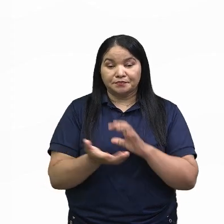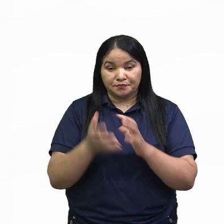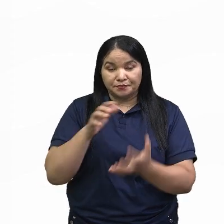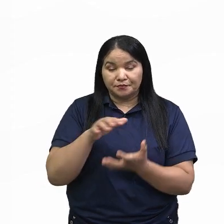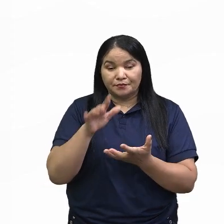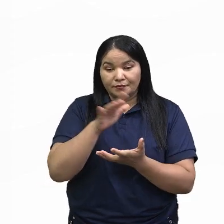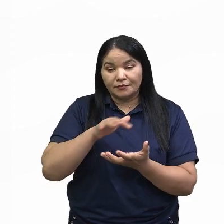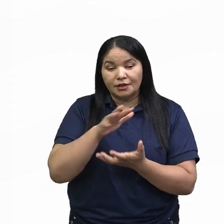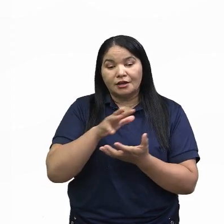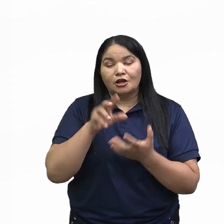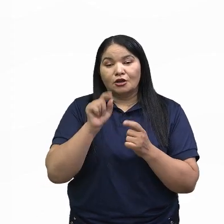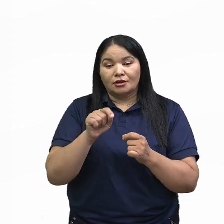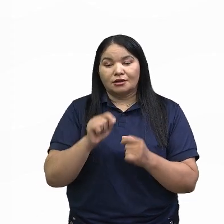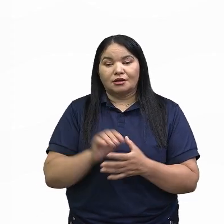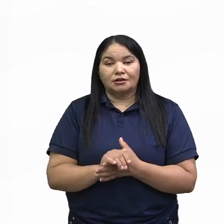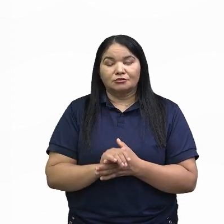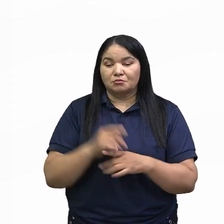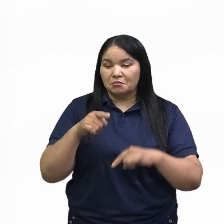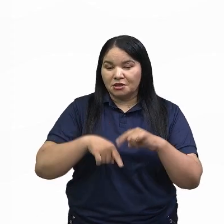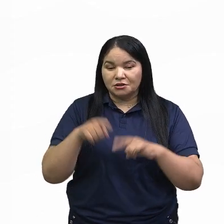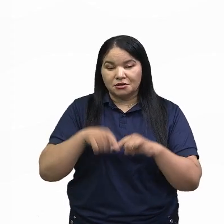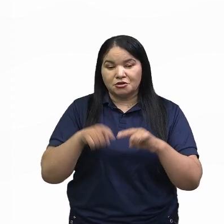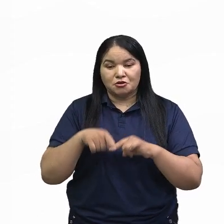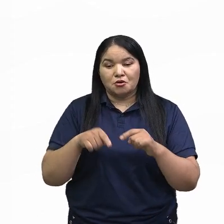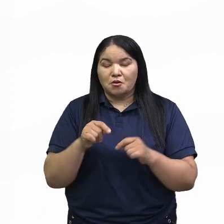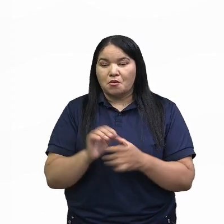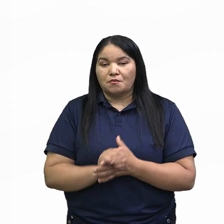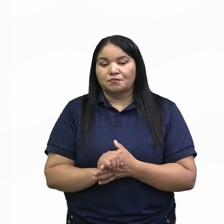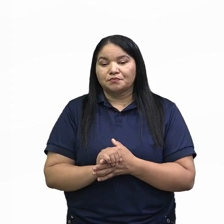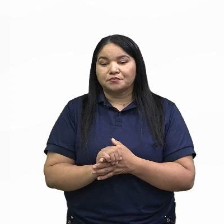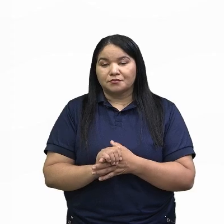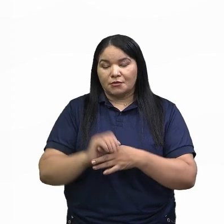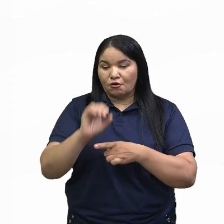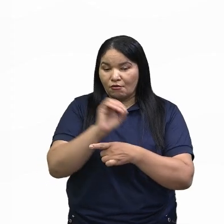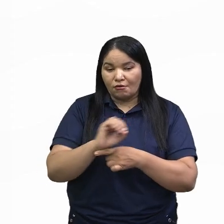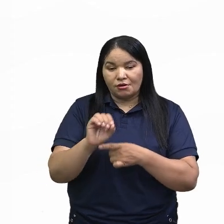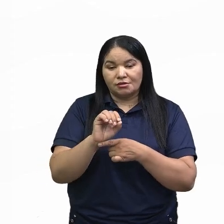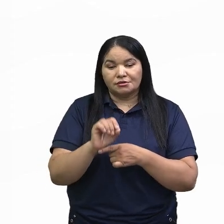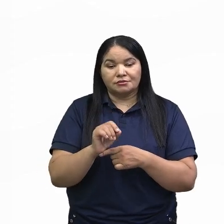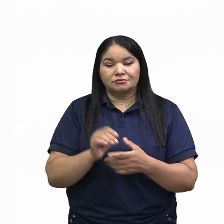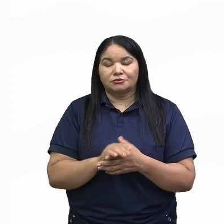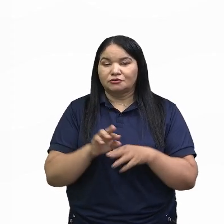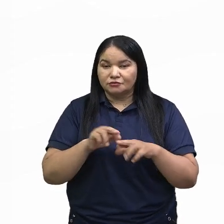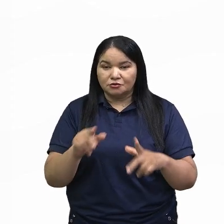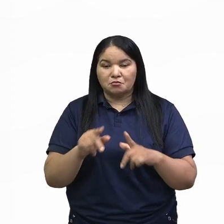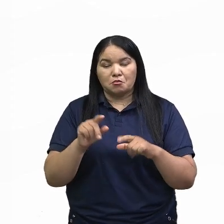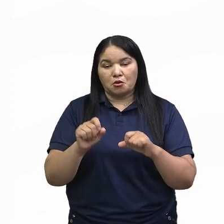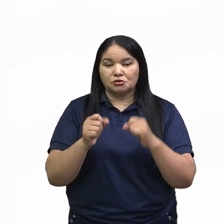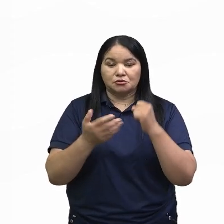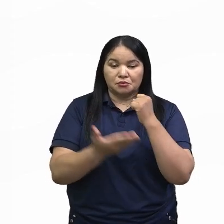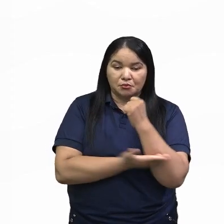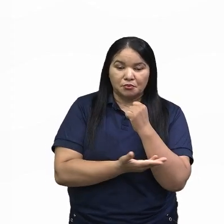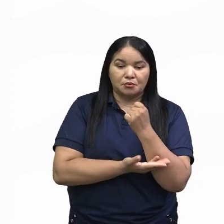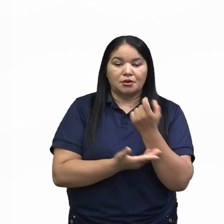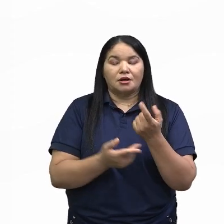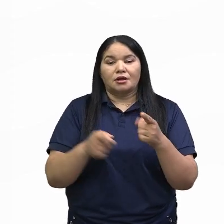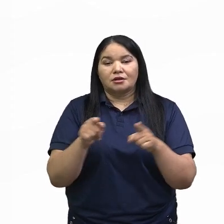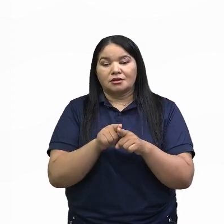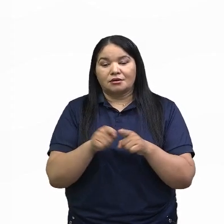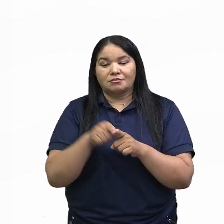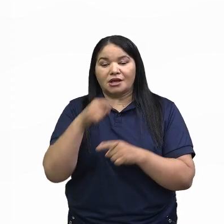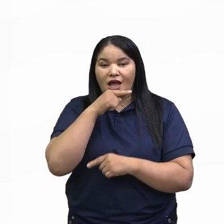existente. A biomassa pode ser utilizada na produção de energia. A lenha, o bagaço de